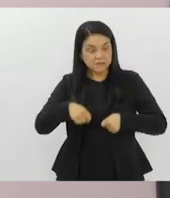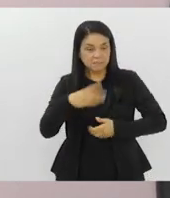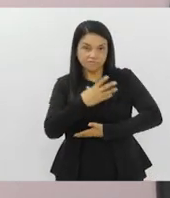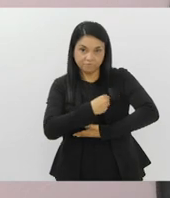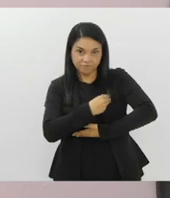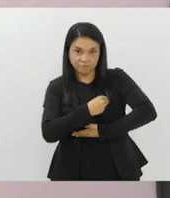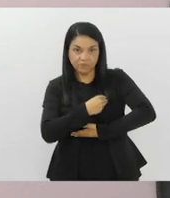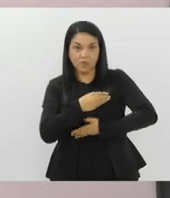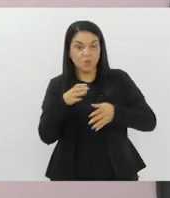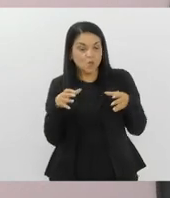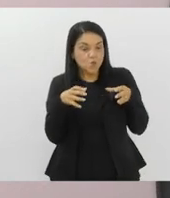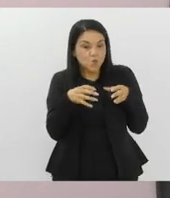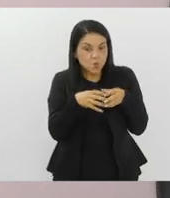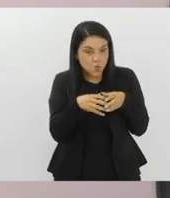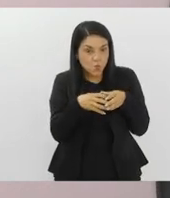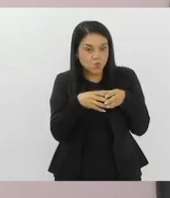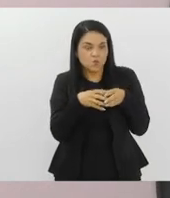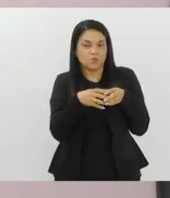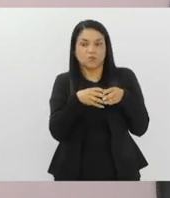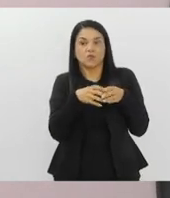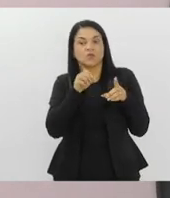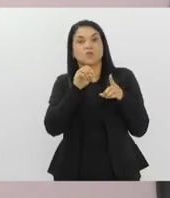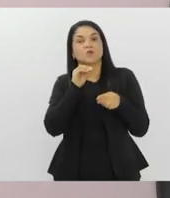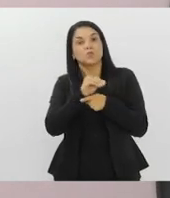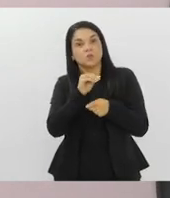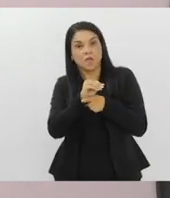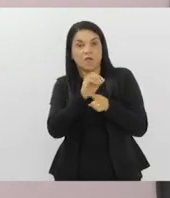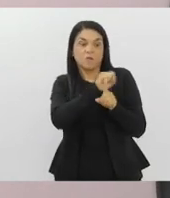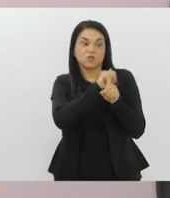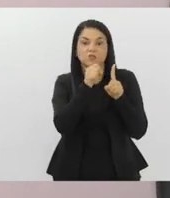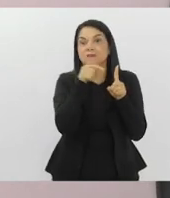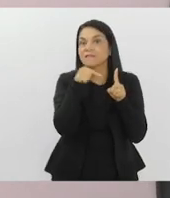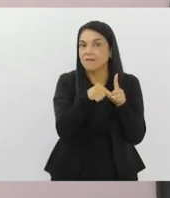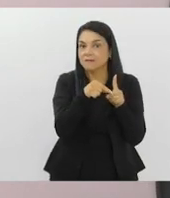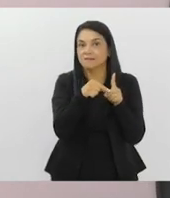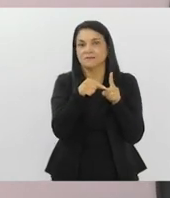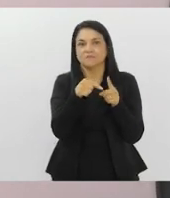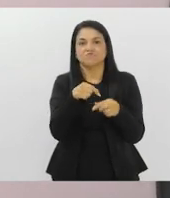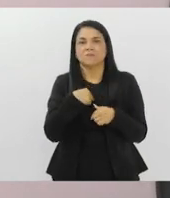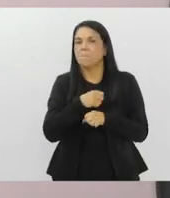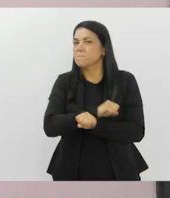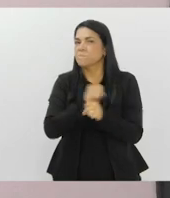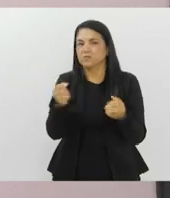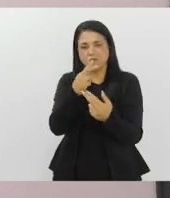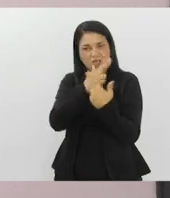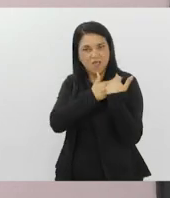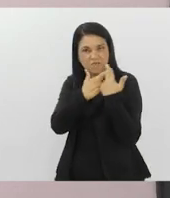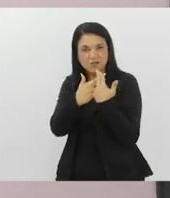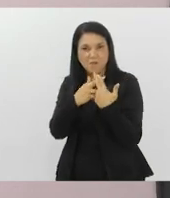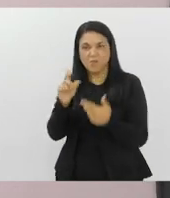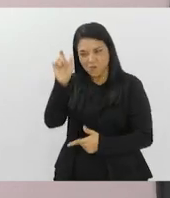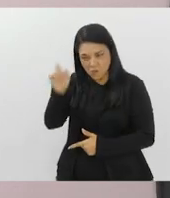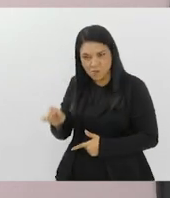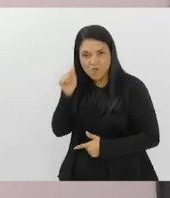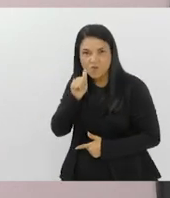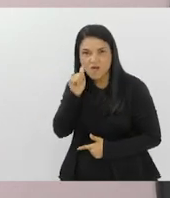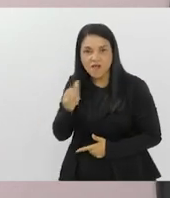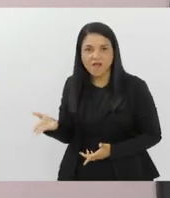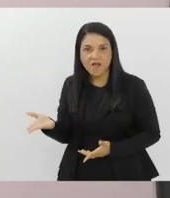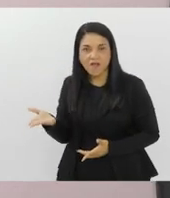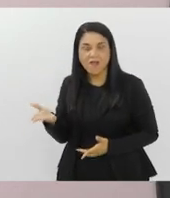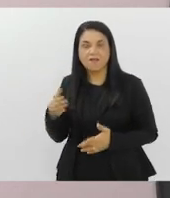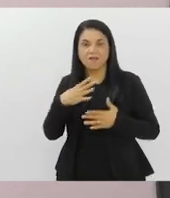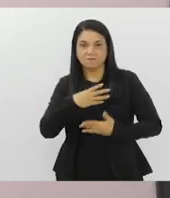de sociedade. Não é possível que a gente coloque na responsabilidade apenas da mulher, da pessoa